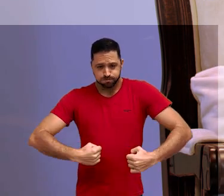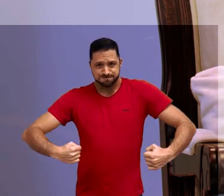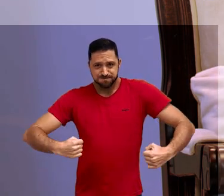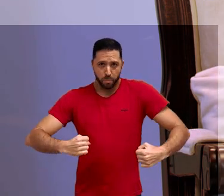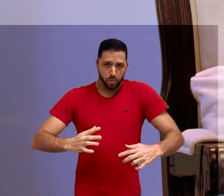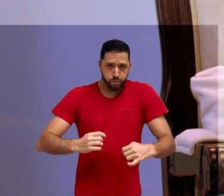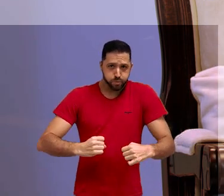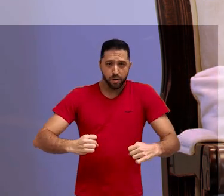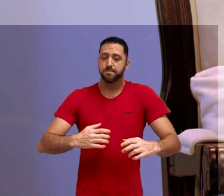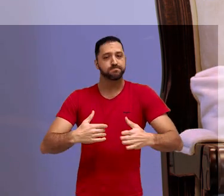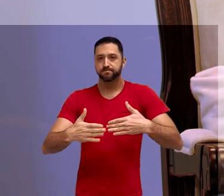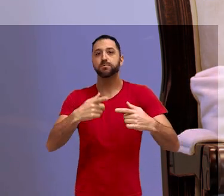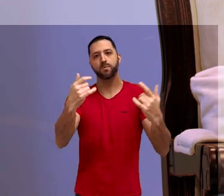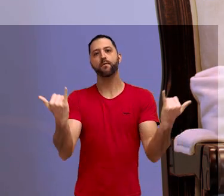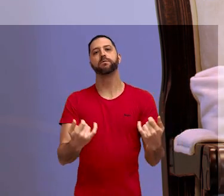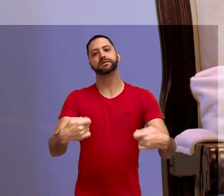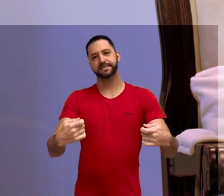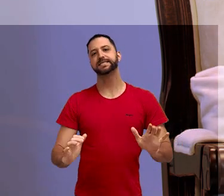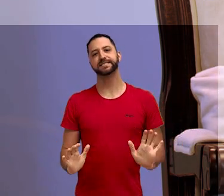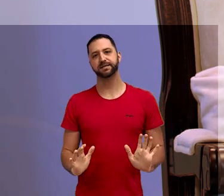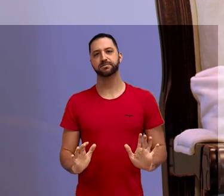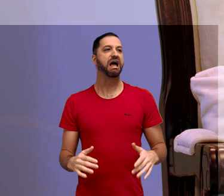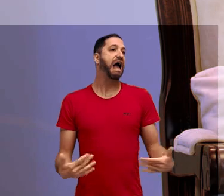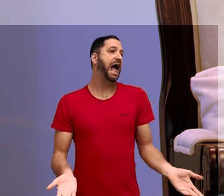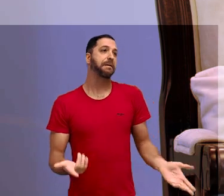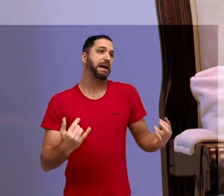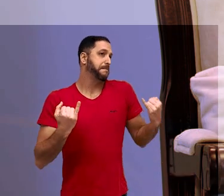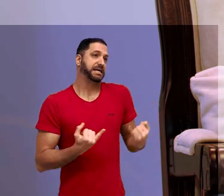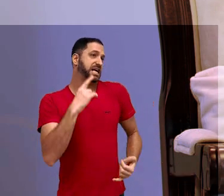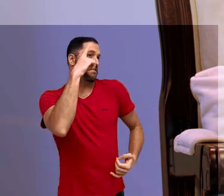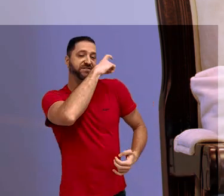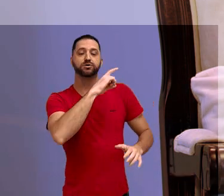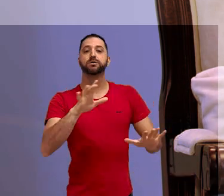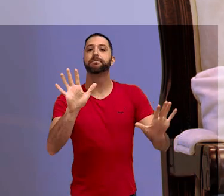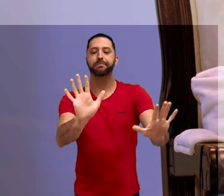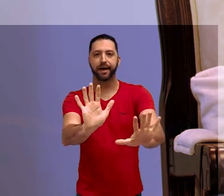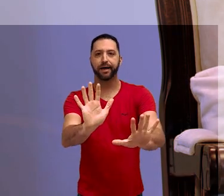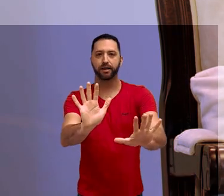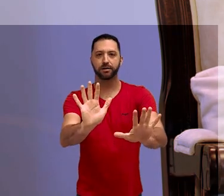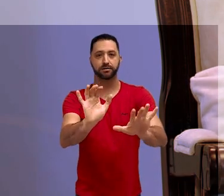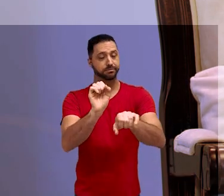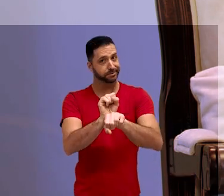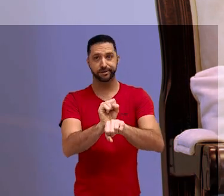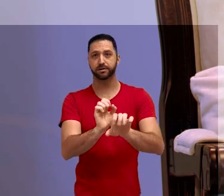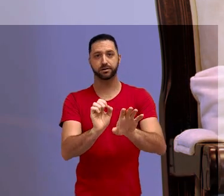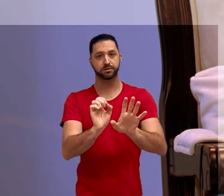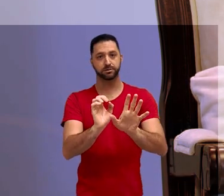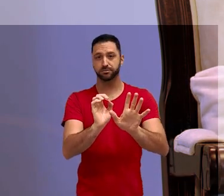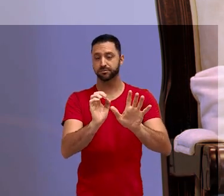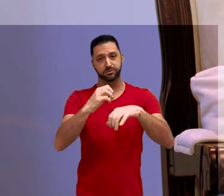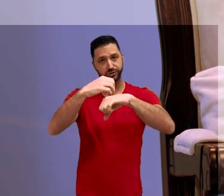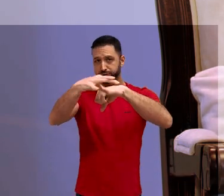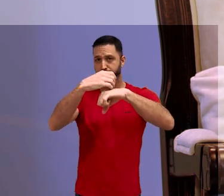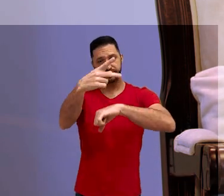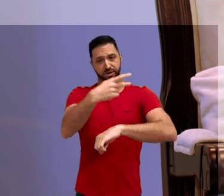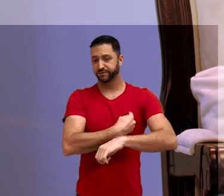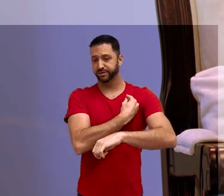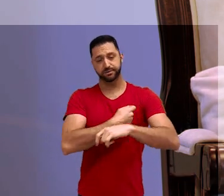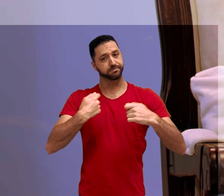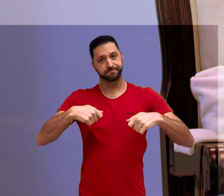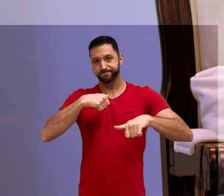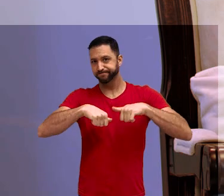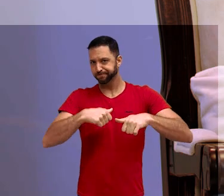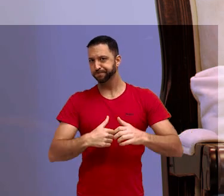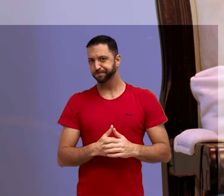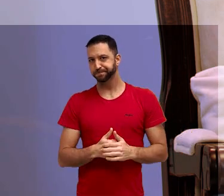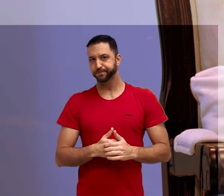Seja obesidade, sobrepeso, então você precisa emagrecer. E eu sei que você pode estar falando, ai, mas emagrecer é difícil. Para aí, não. Quero te falar